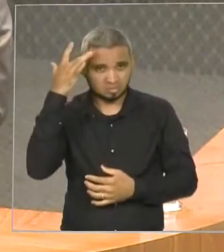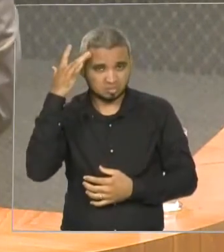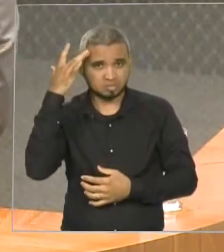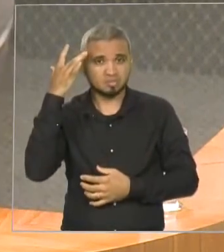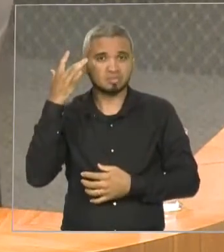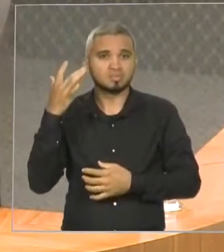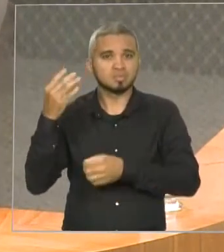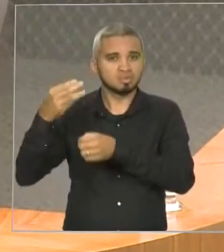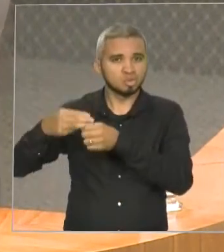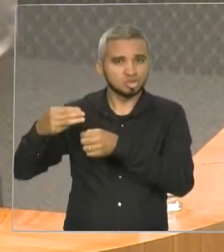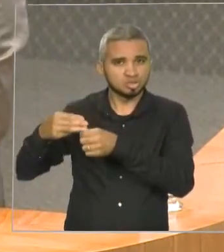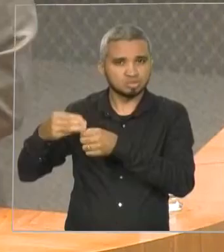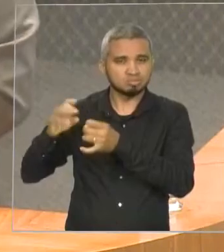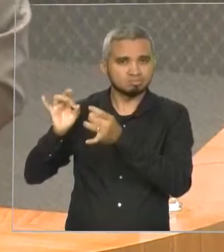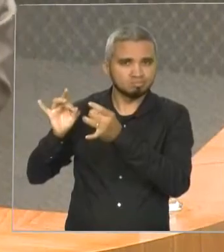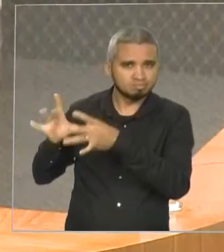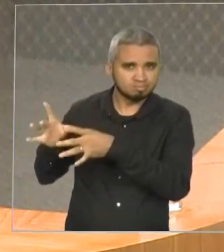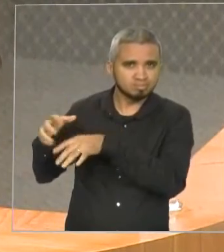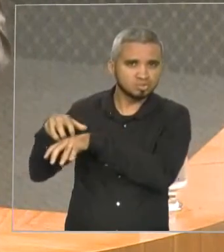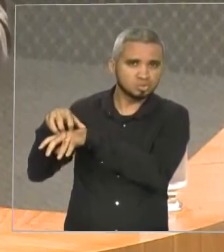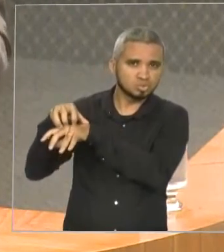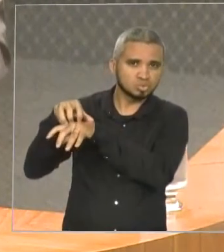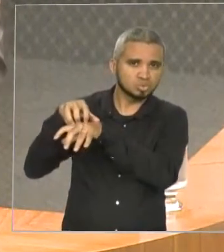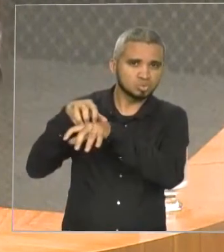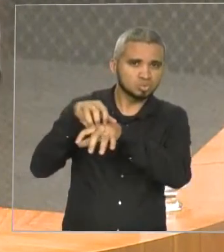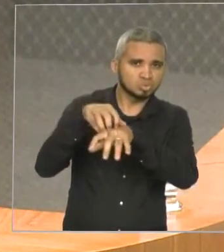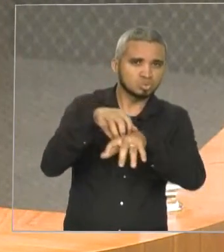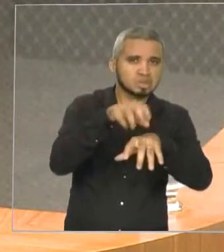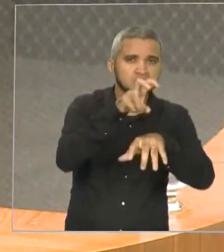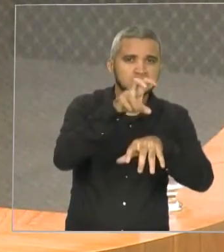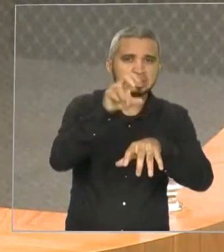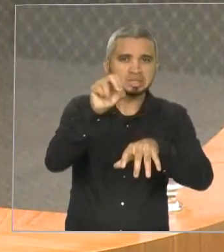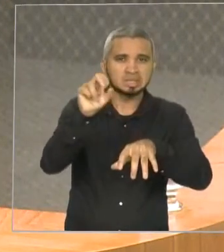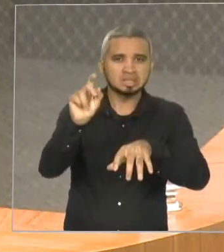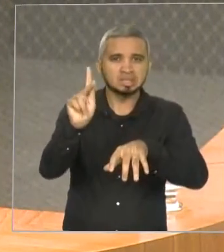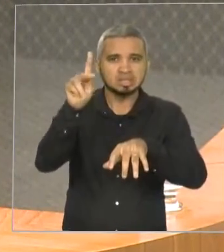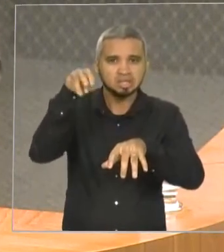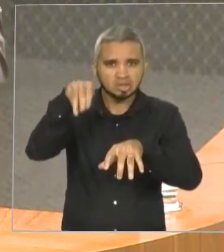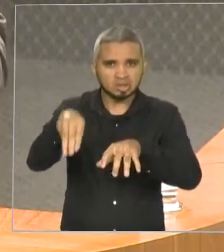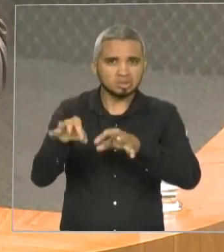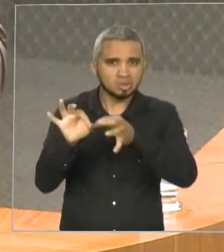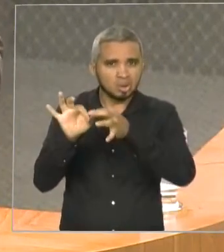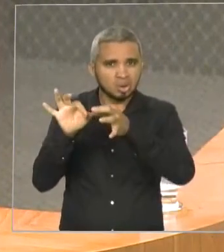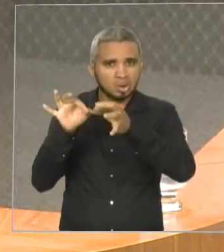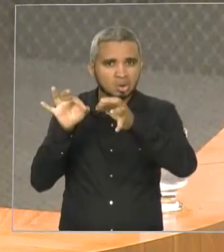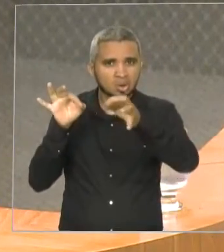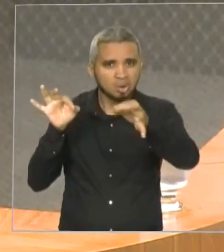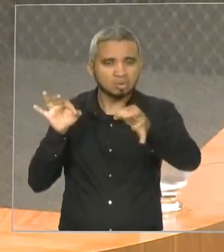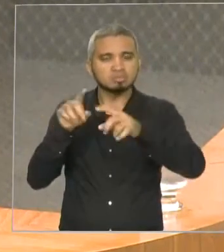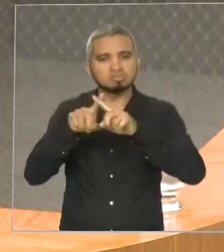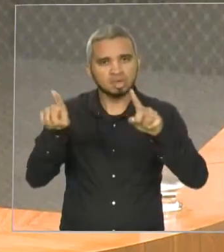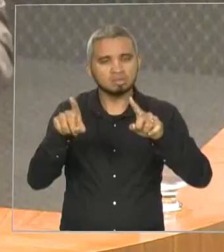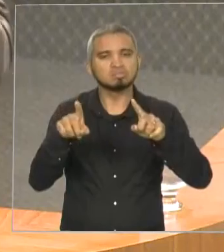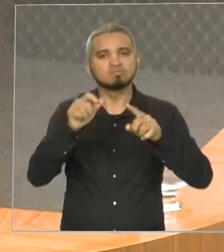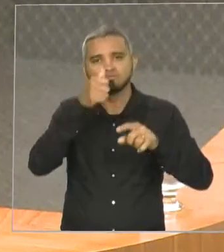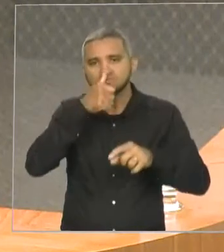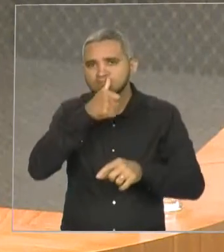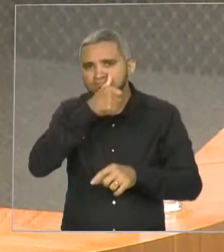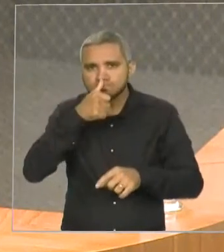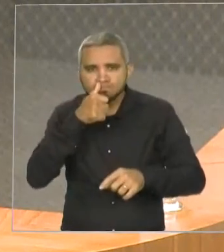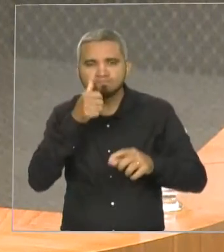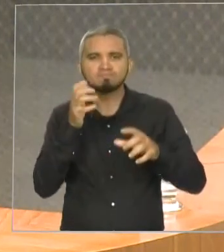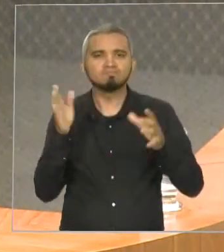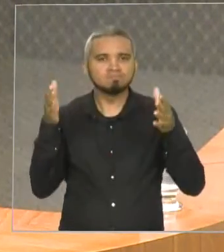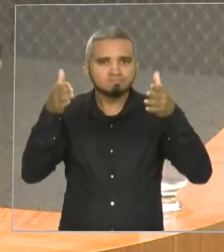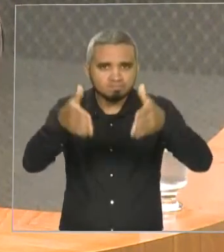esses até de 500 quilômetros de distância, mas estiveram presentes lá nos prestigiando, observando o trabalho, sabendo do trabalho